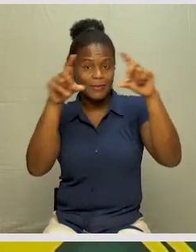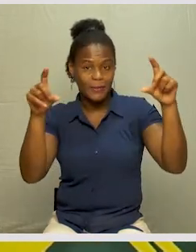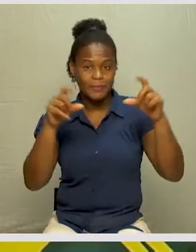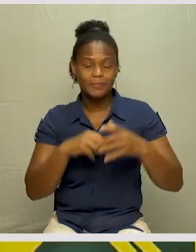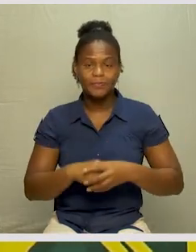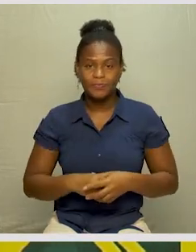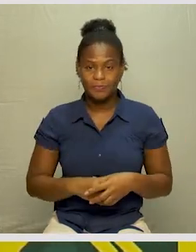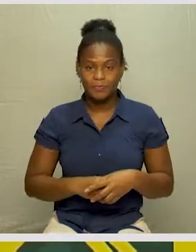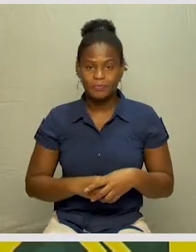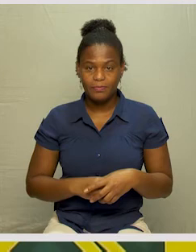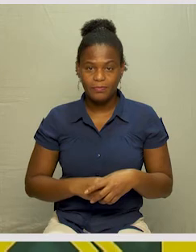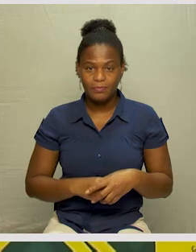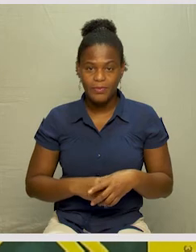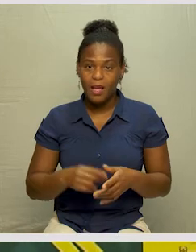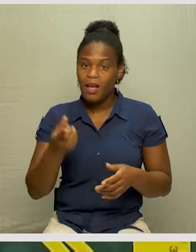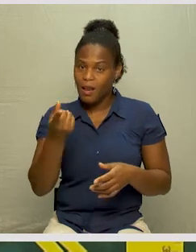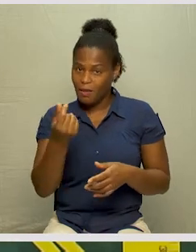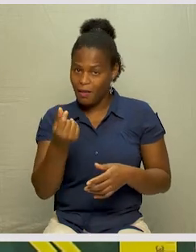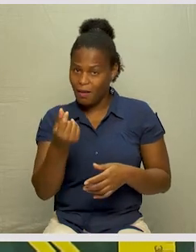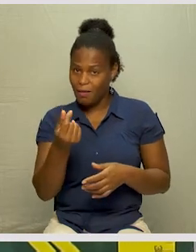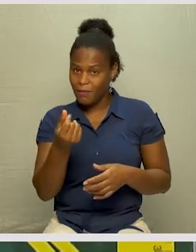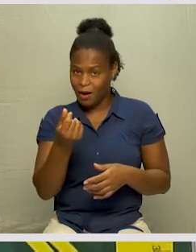e débito.